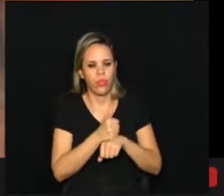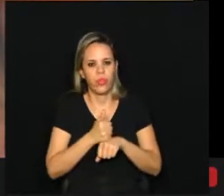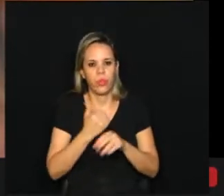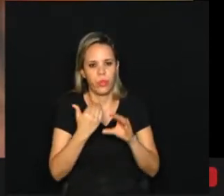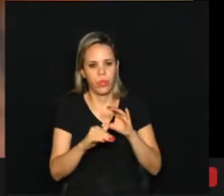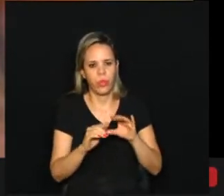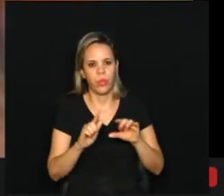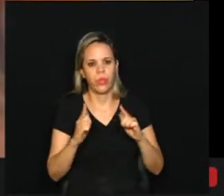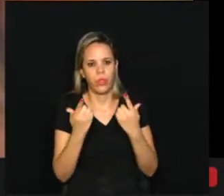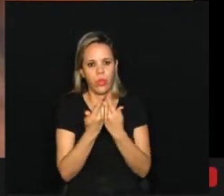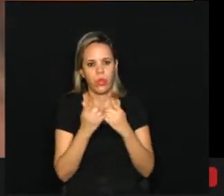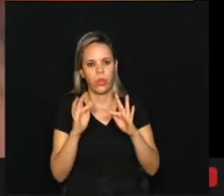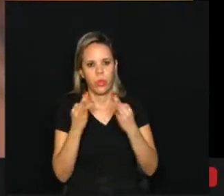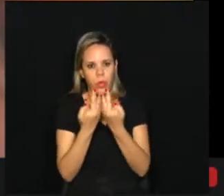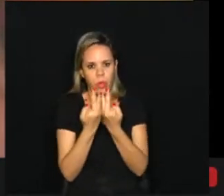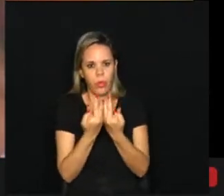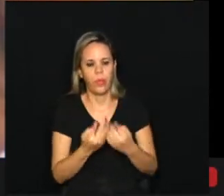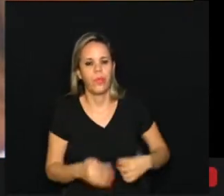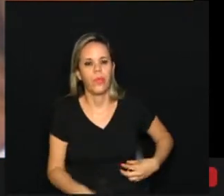grupo de pais,